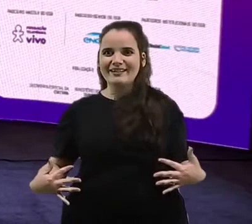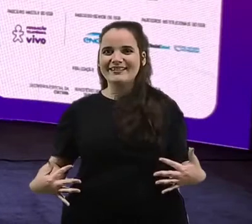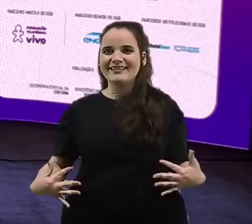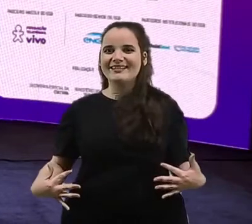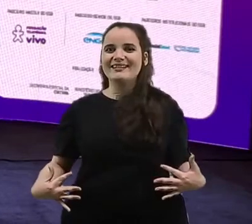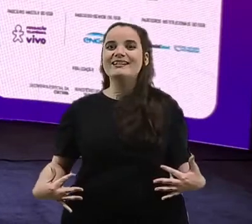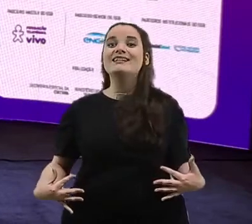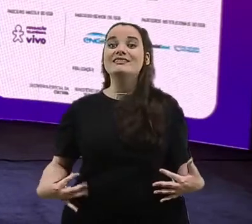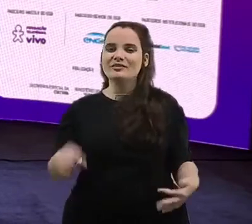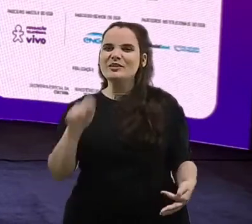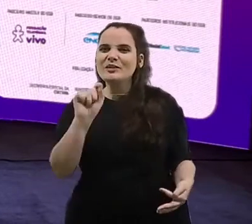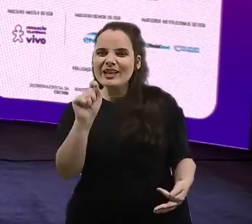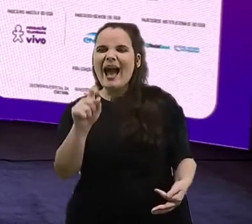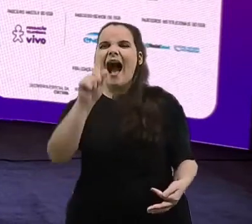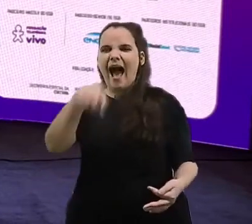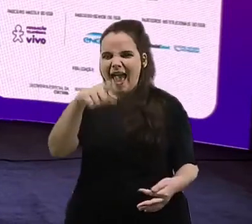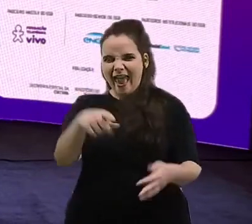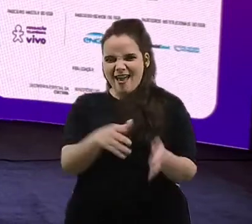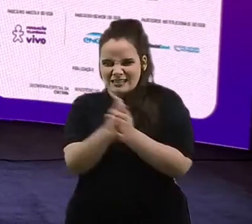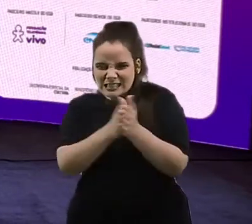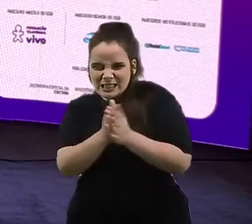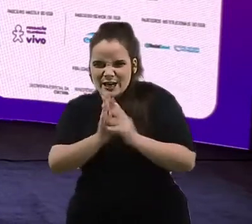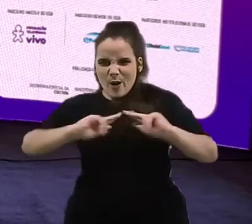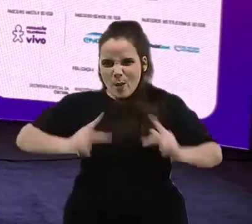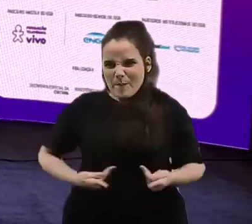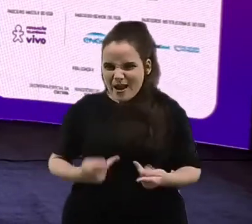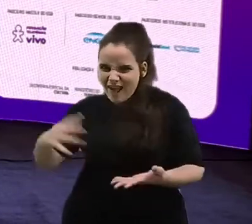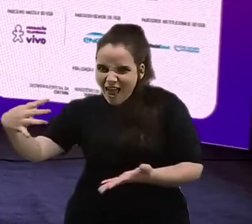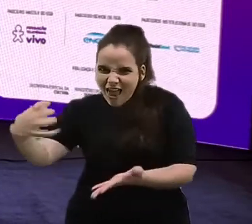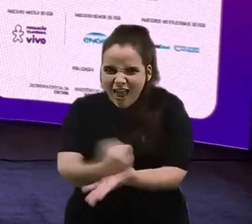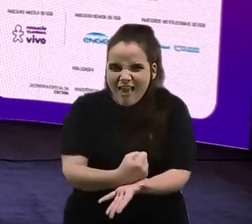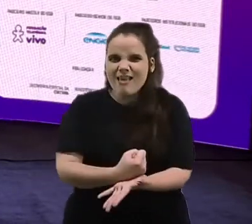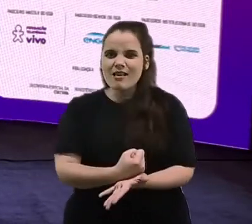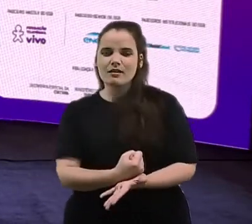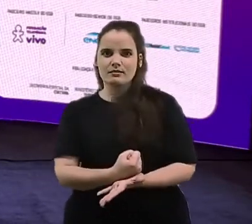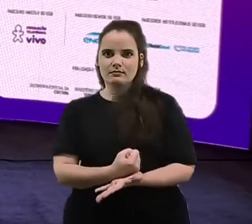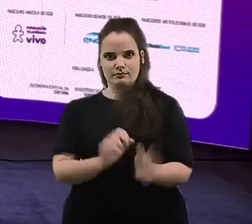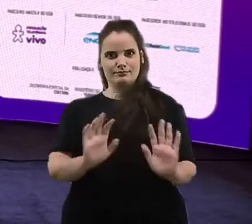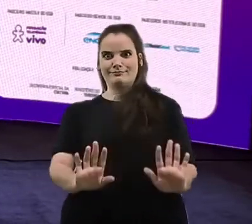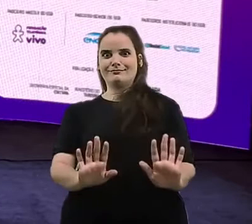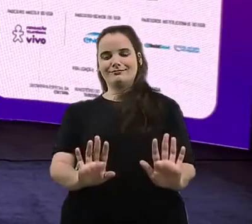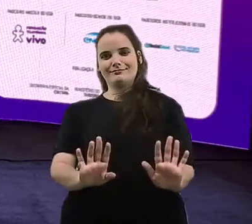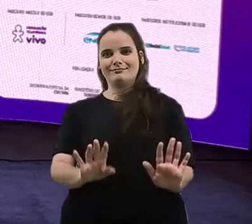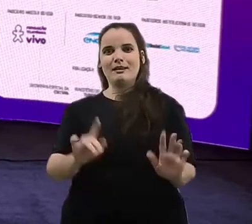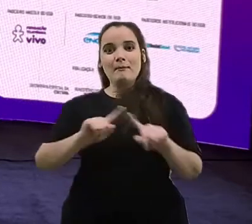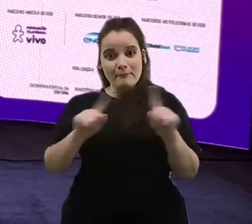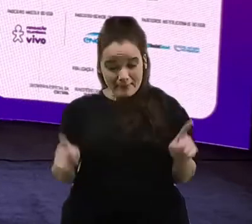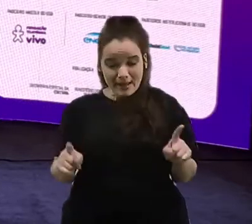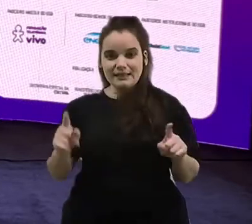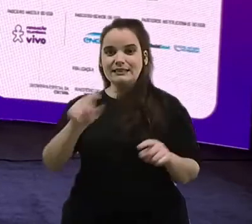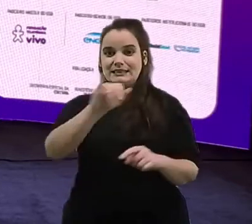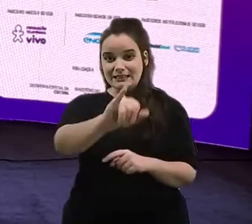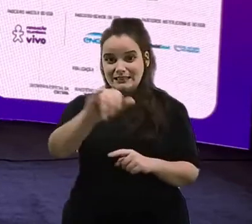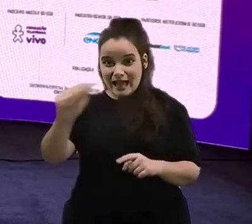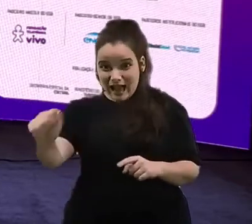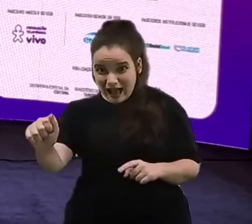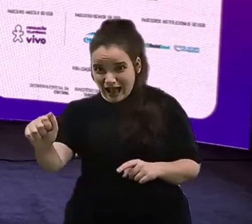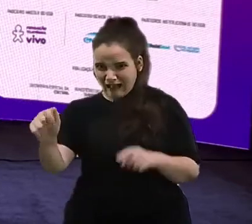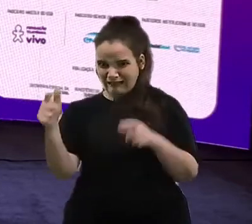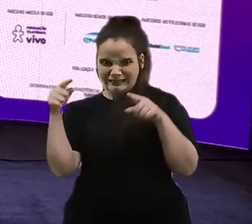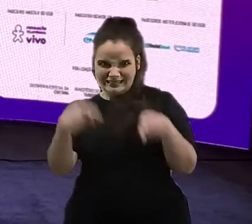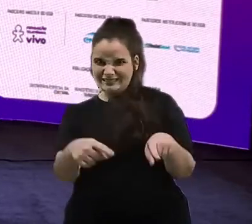seres humanos. E no caso da Yooper, o uso da inteligência artificial é completamente diferente, né? Nós